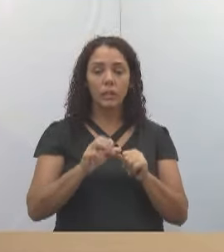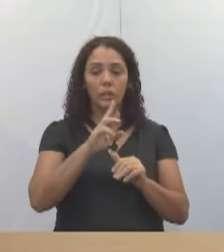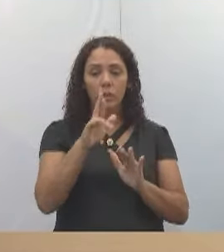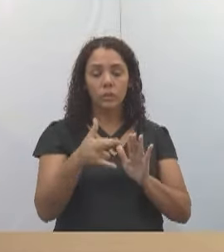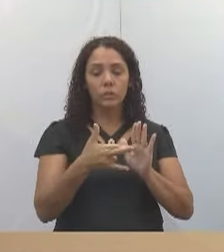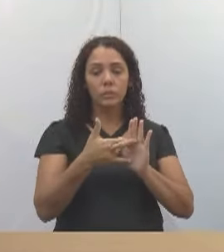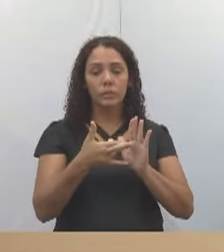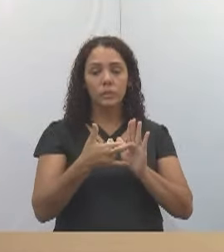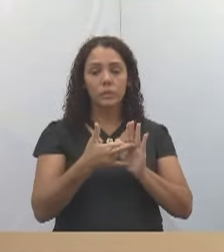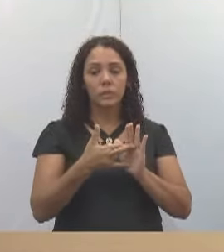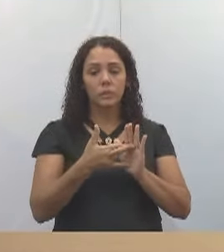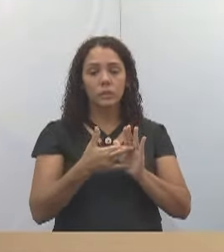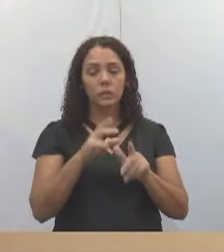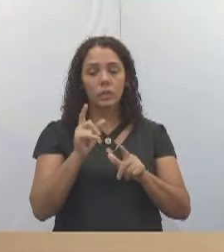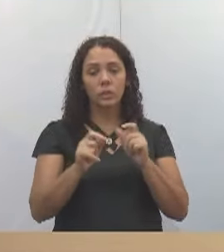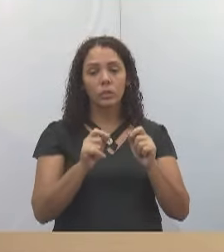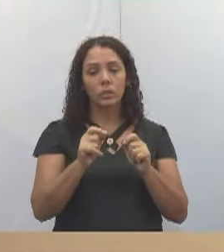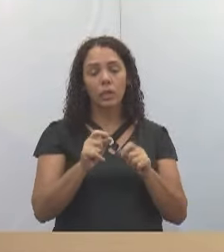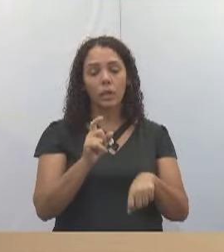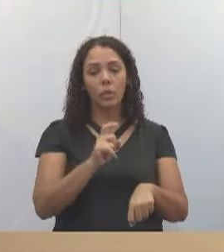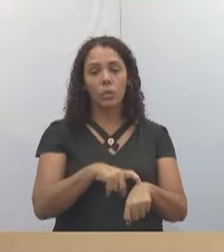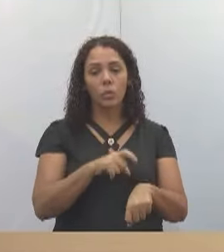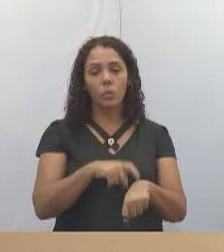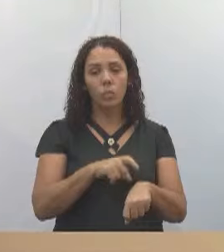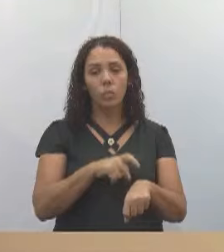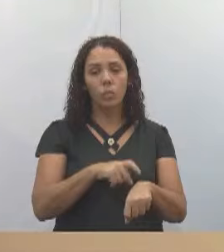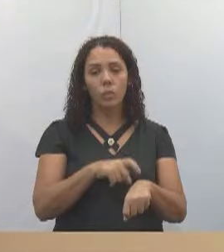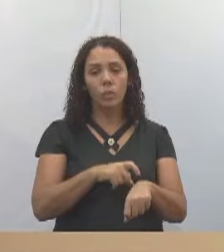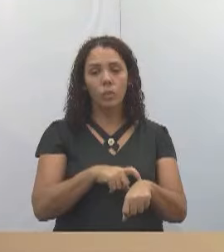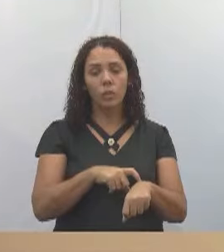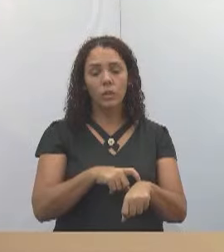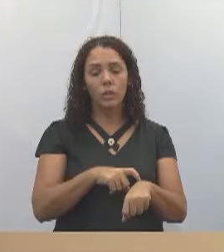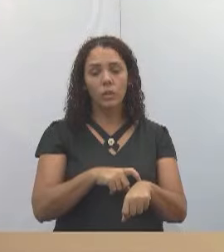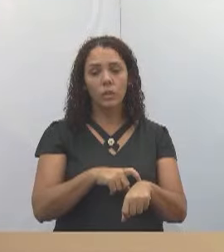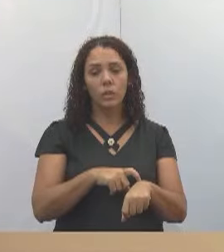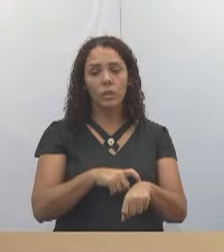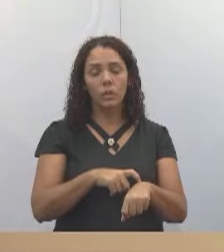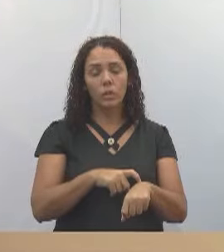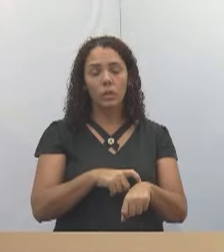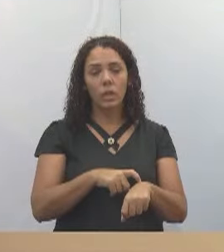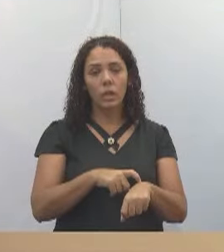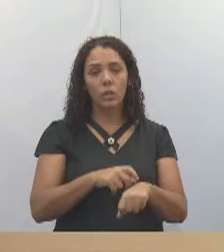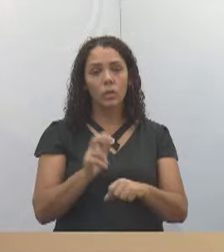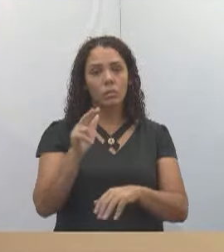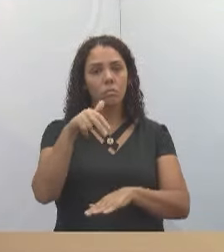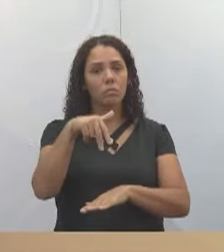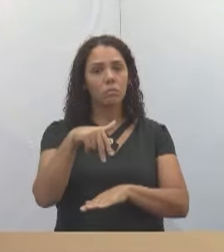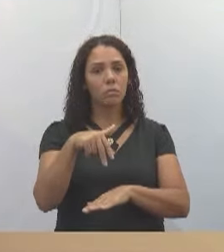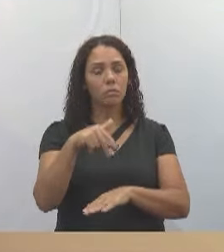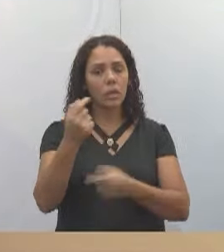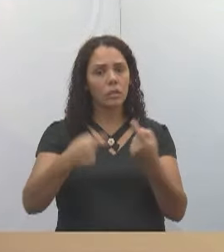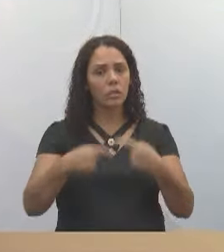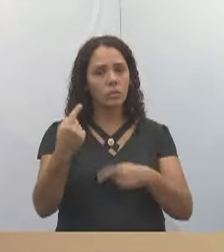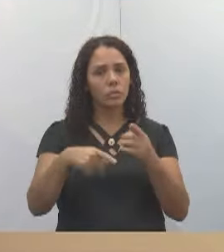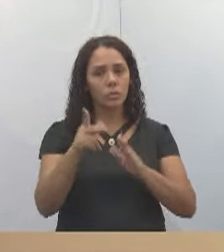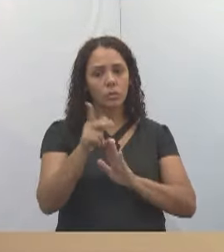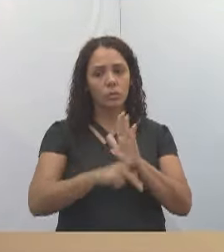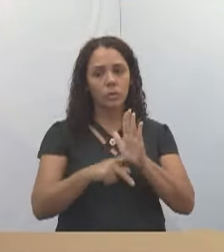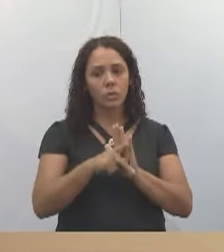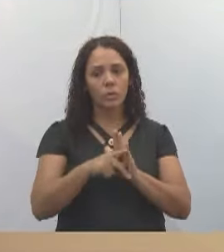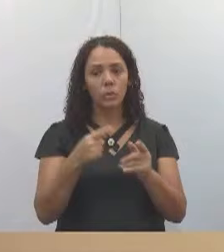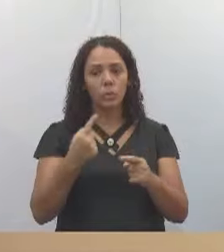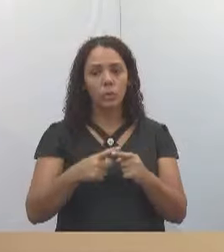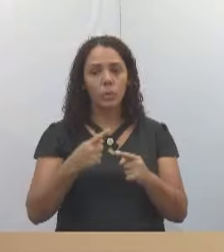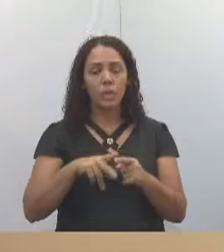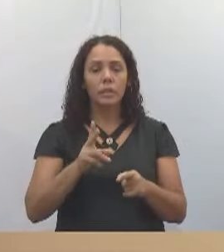regimento interno, que é alterar o horário das discussões dos projetos. Porque a gente é constante